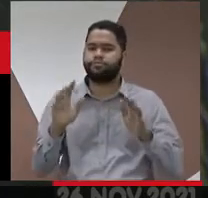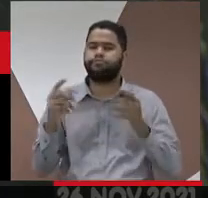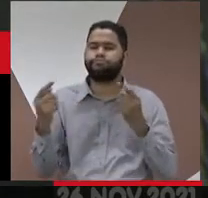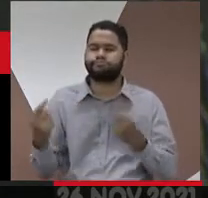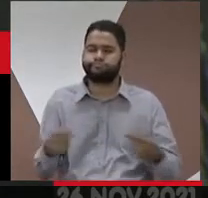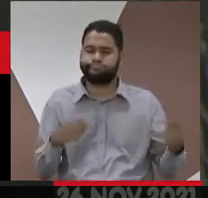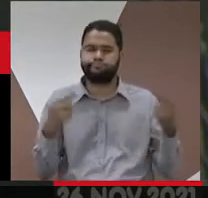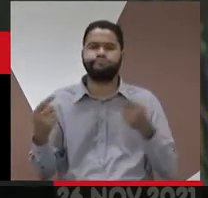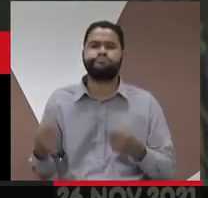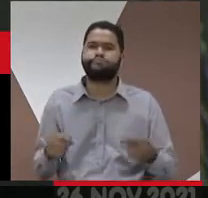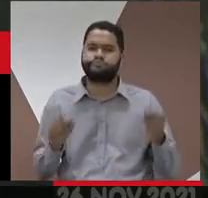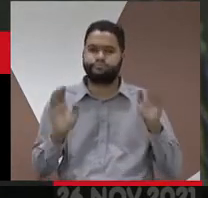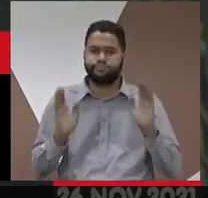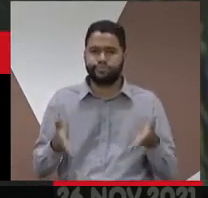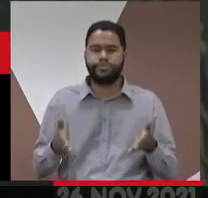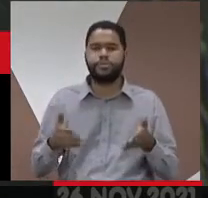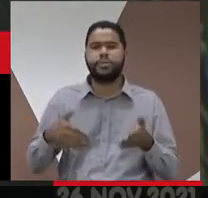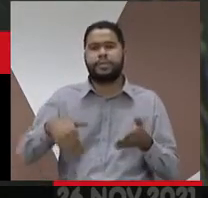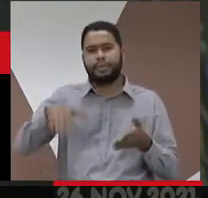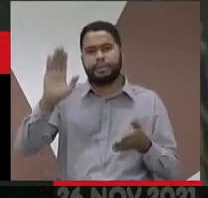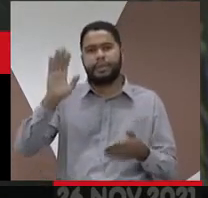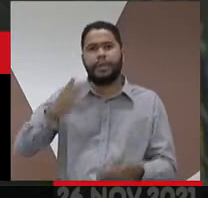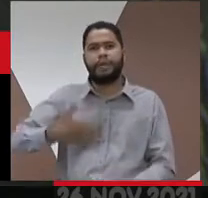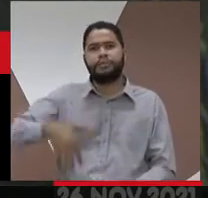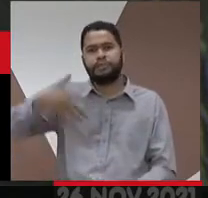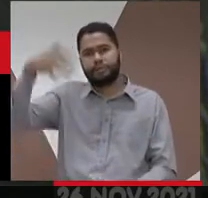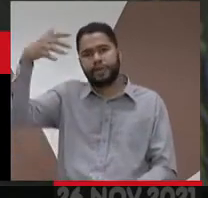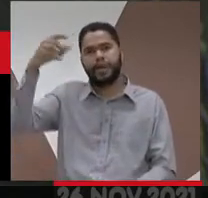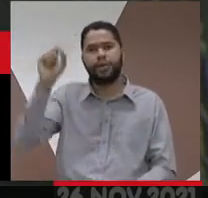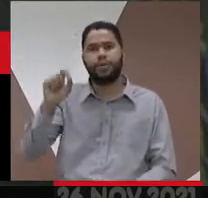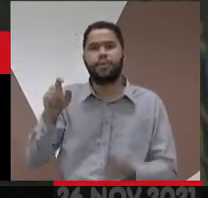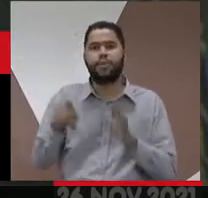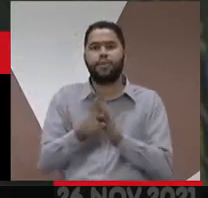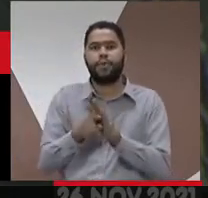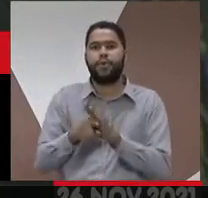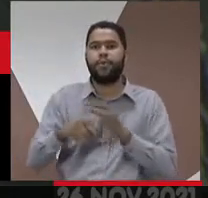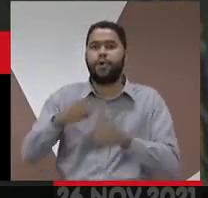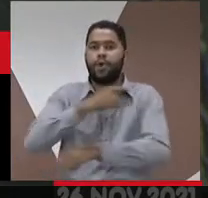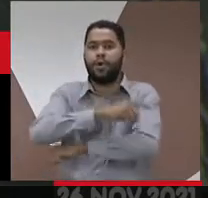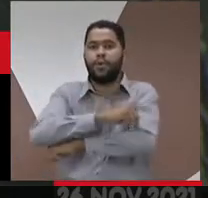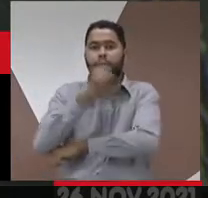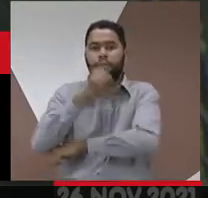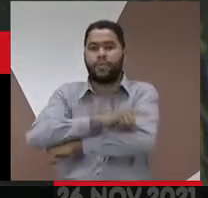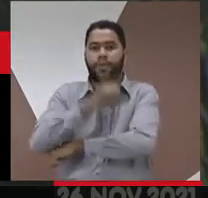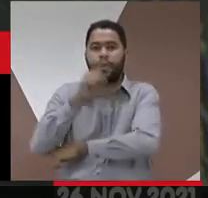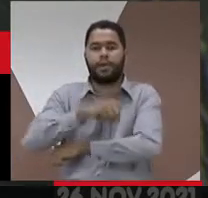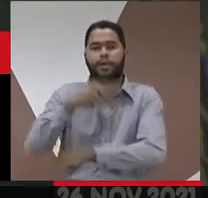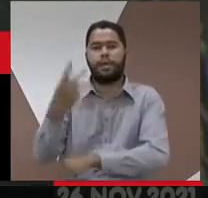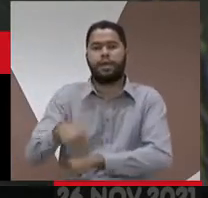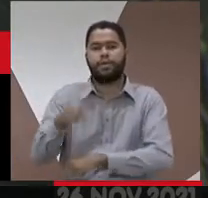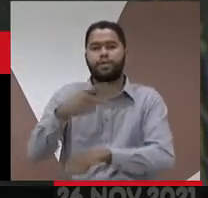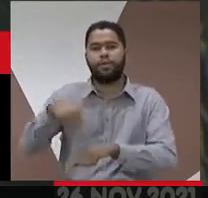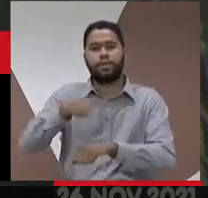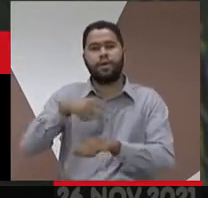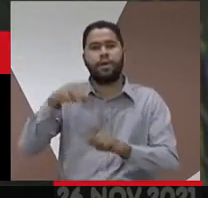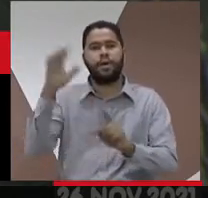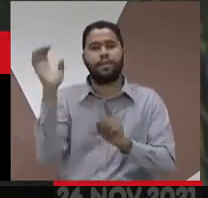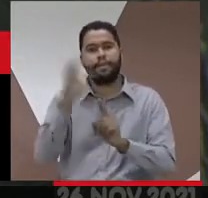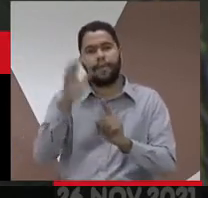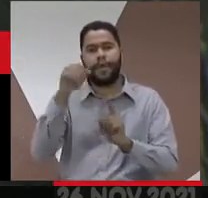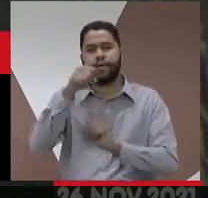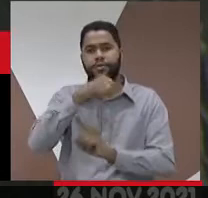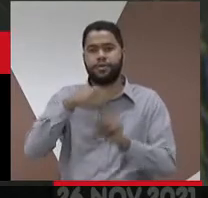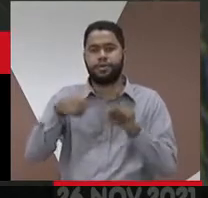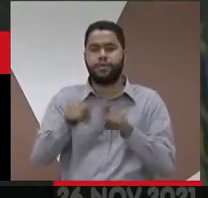aqui. É um dos mais caros, se não o mais caro, pedágio do país, forte impacto social e um forte impacto